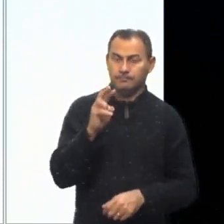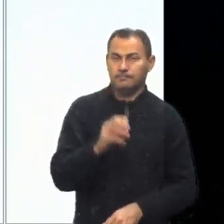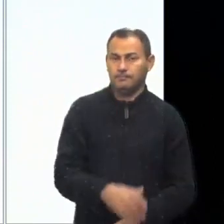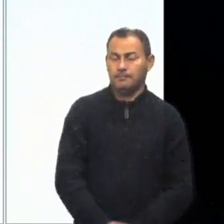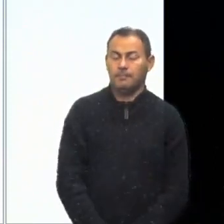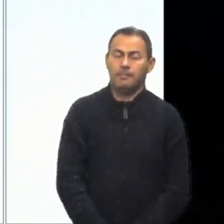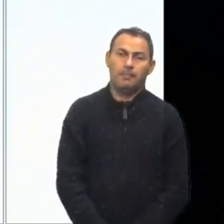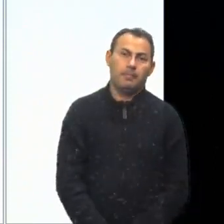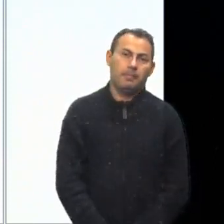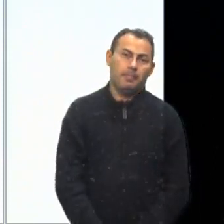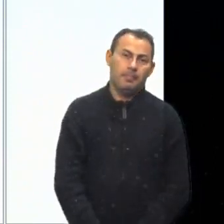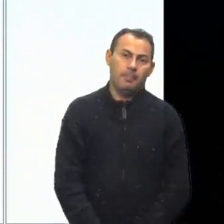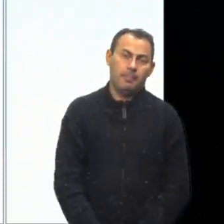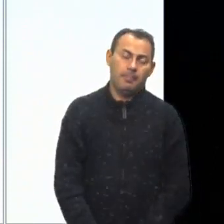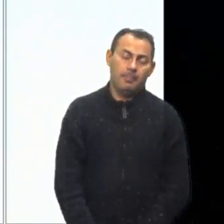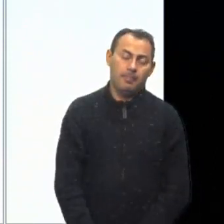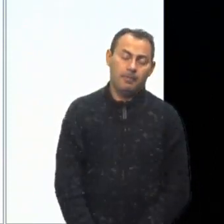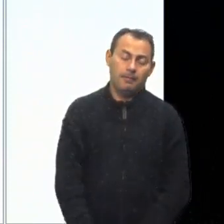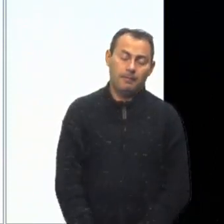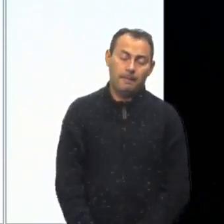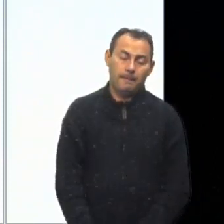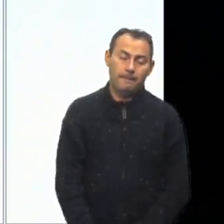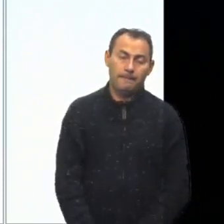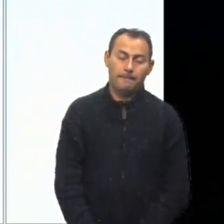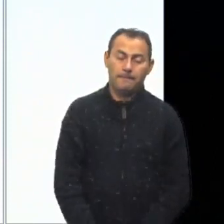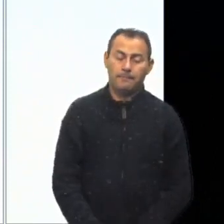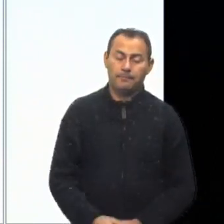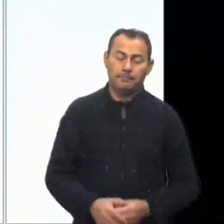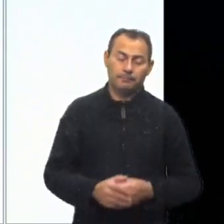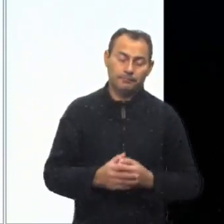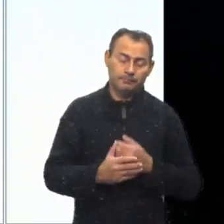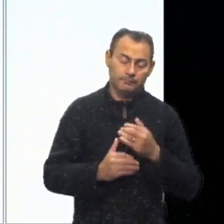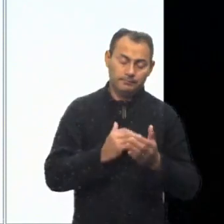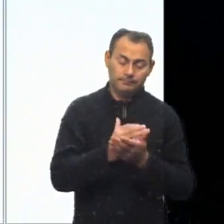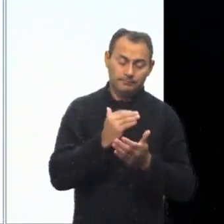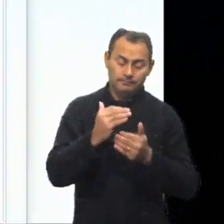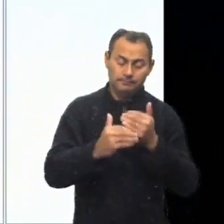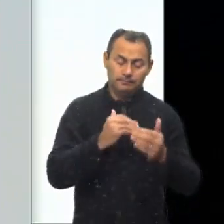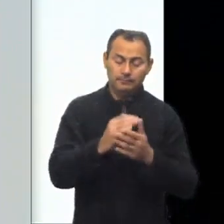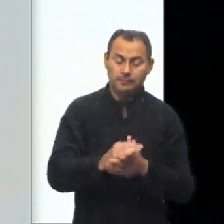Frequência 10, sequência de bits 1, 0, 1, 0.